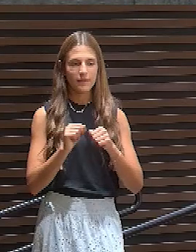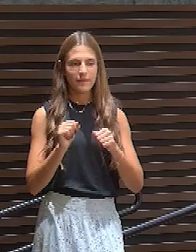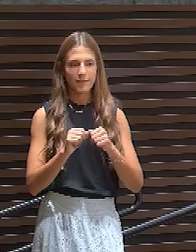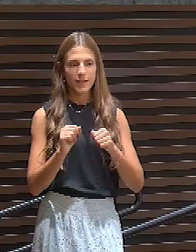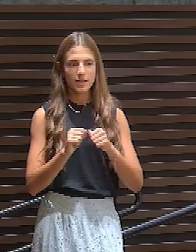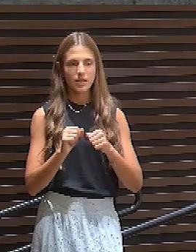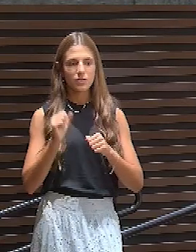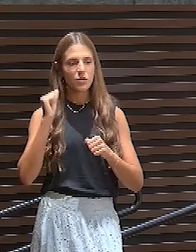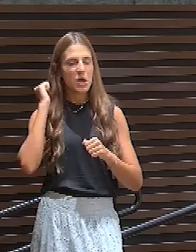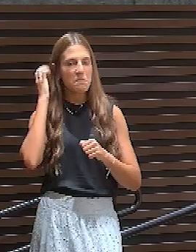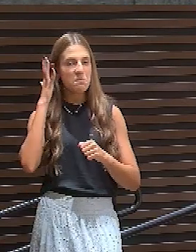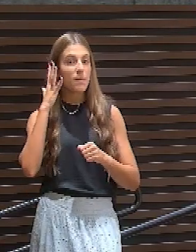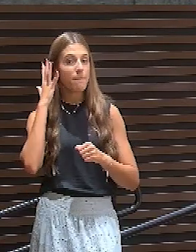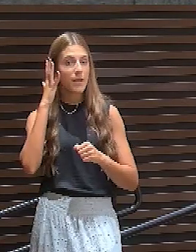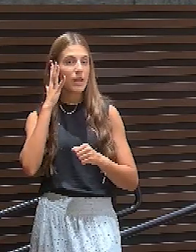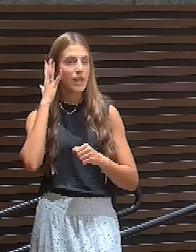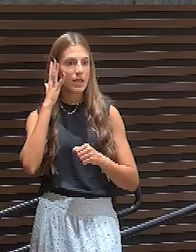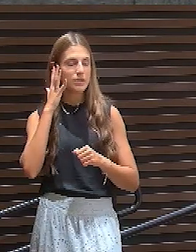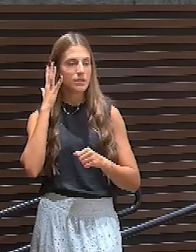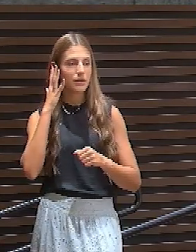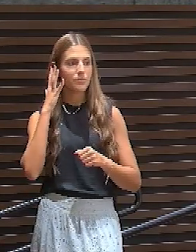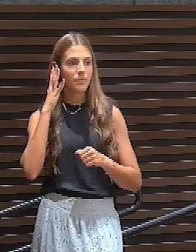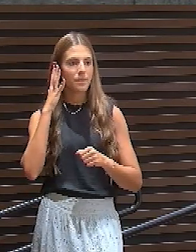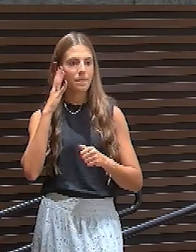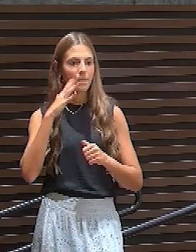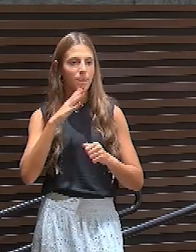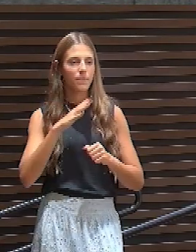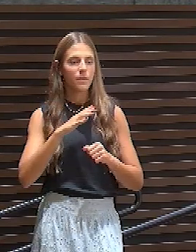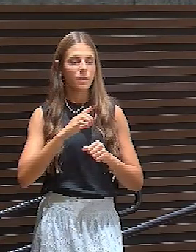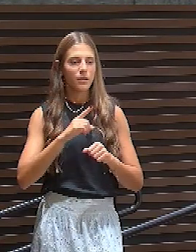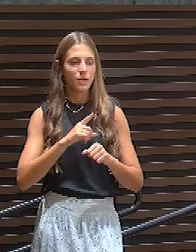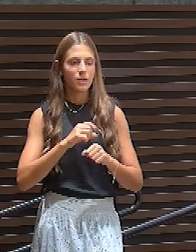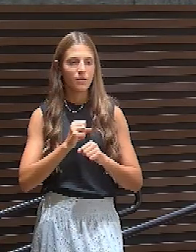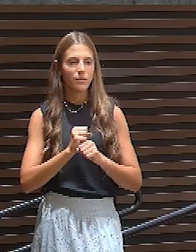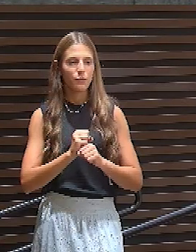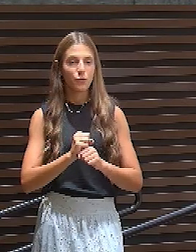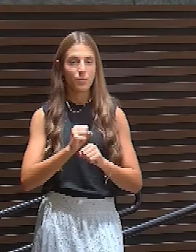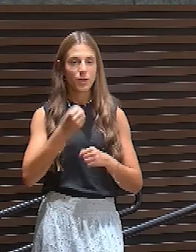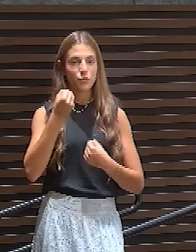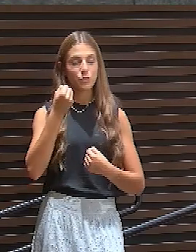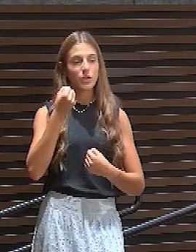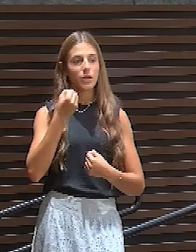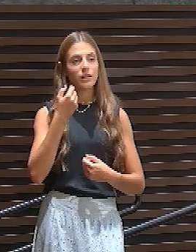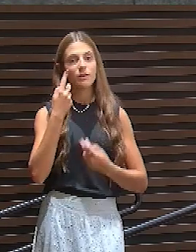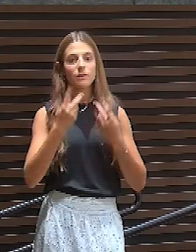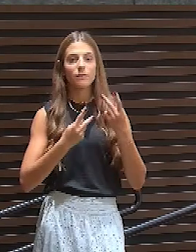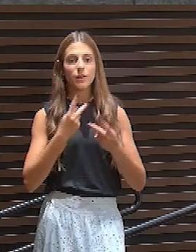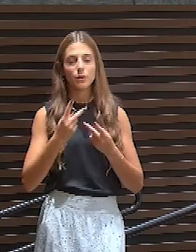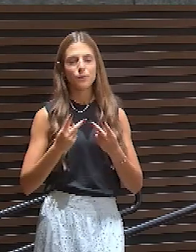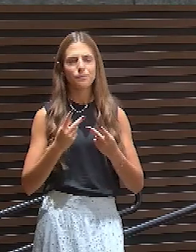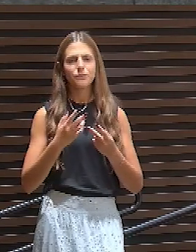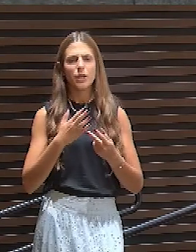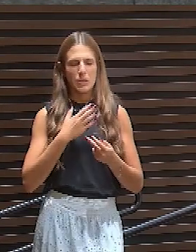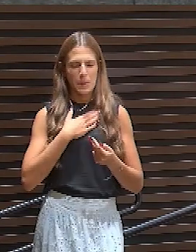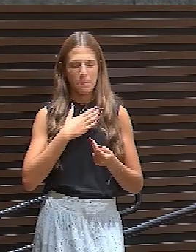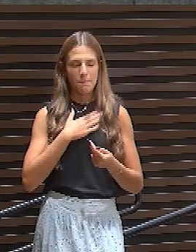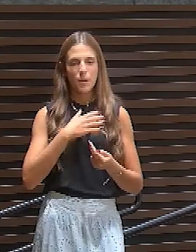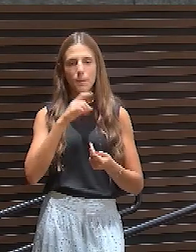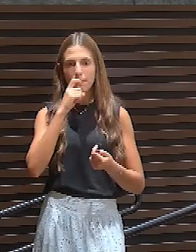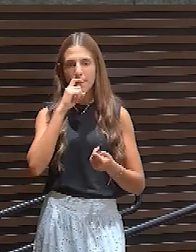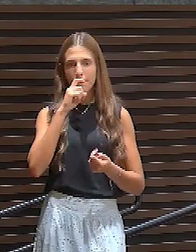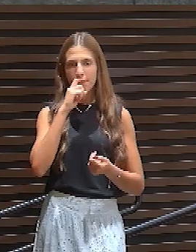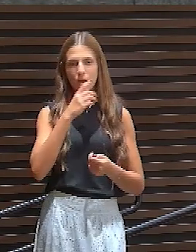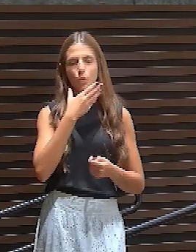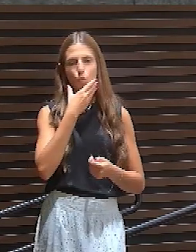naquele discurso de formatura, ele contou: meu pai era um homem simples. Ele era